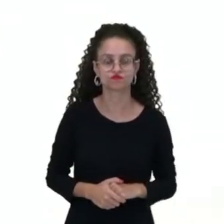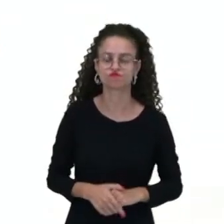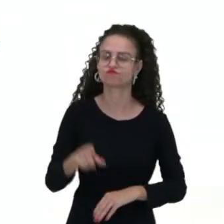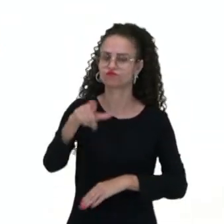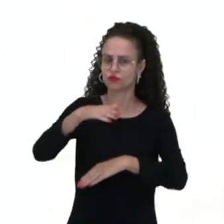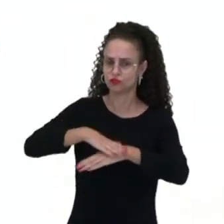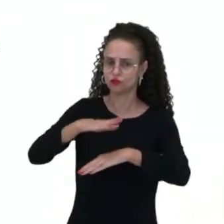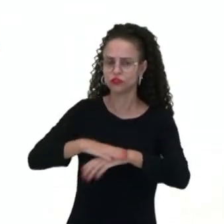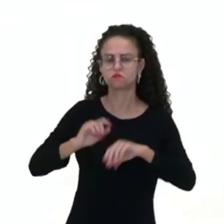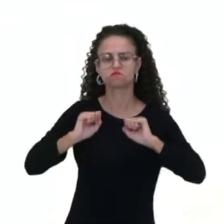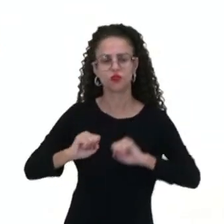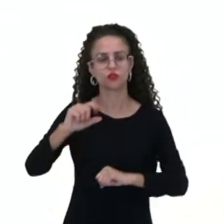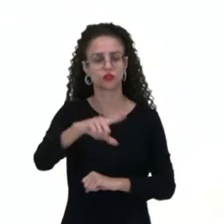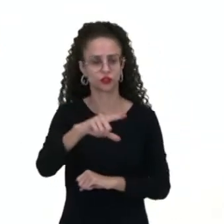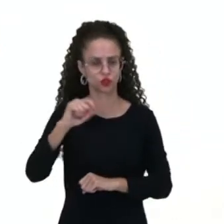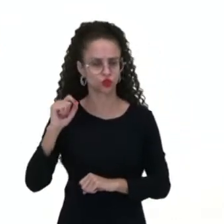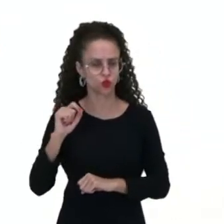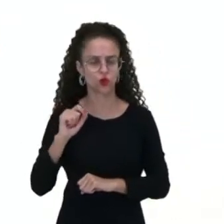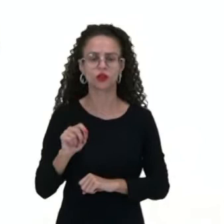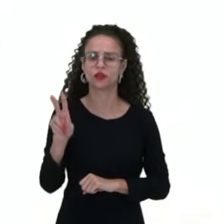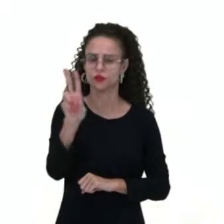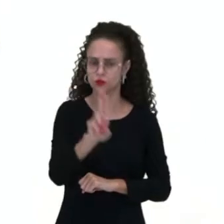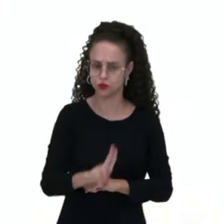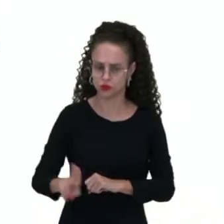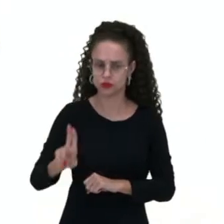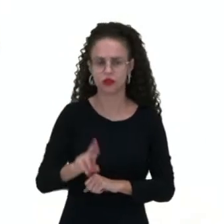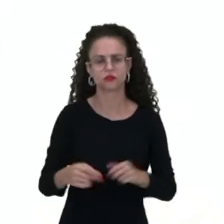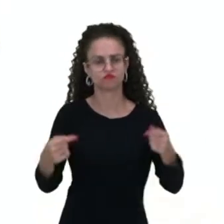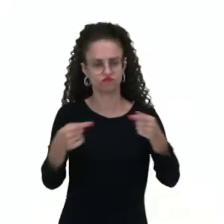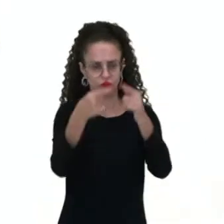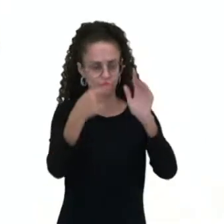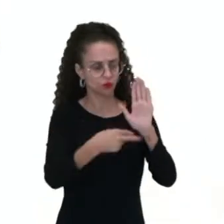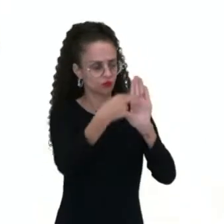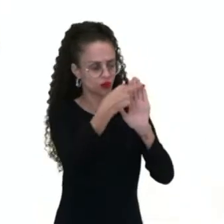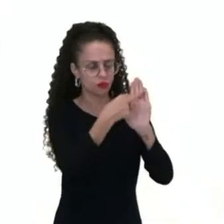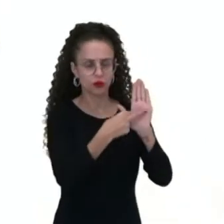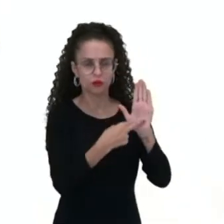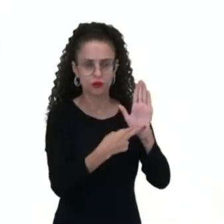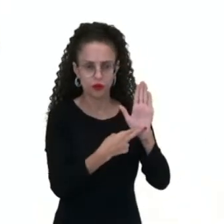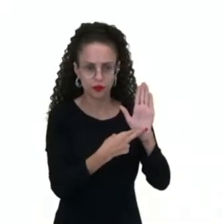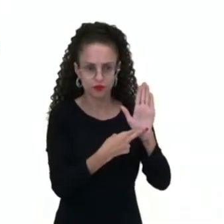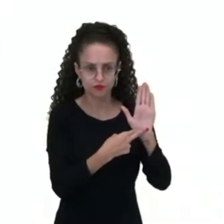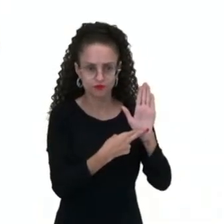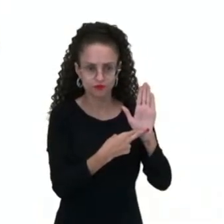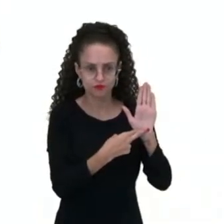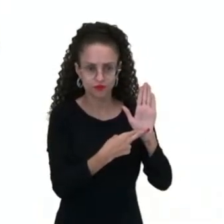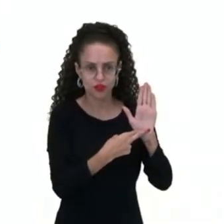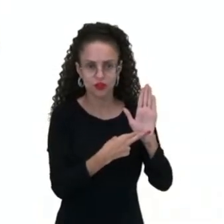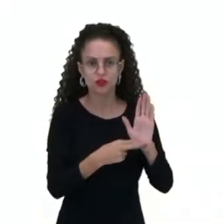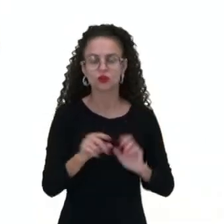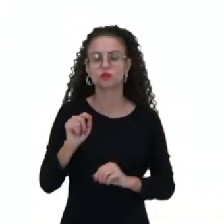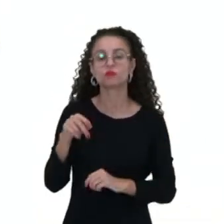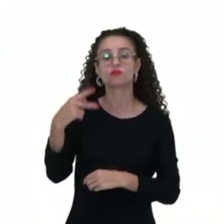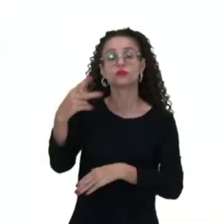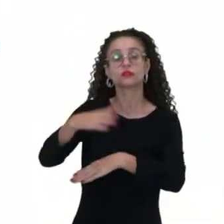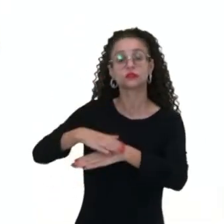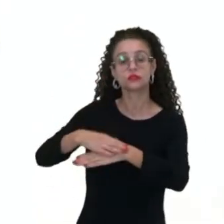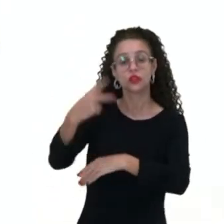Escolher e usufruir nos termos estabelecidos por si ou quando